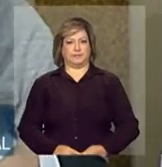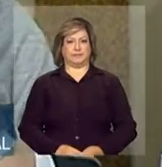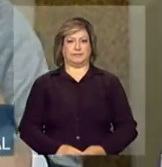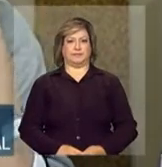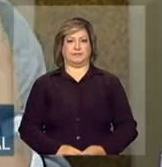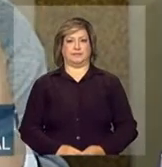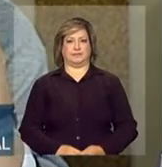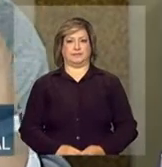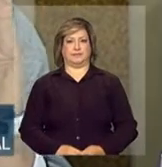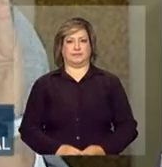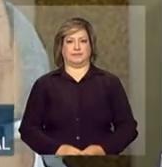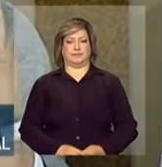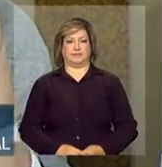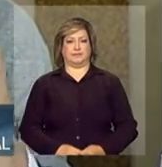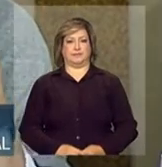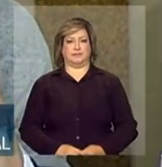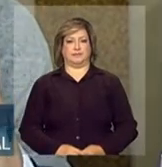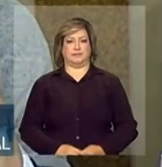Bom,